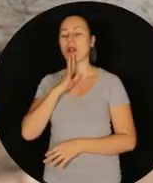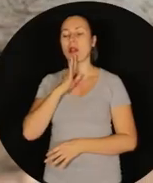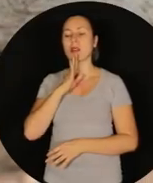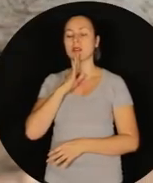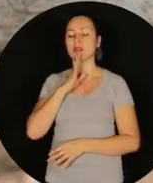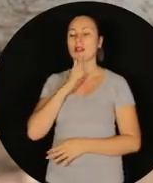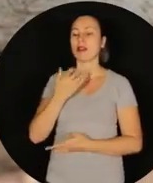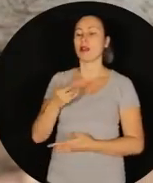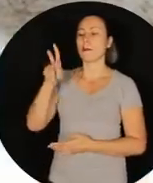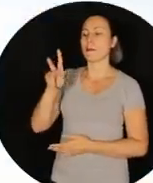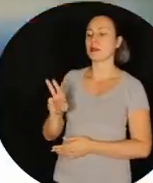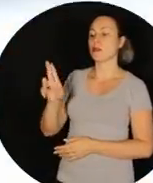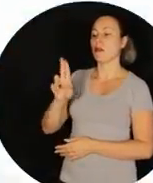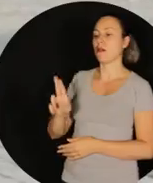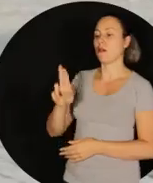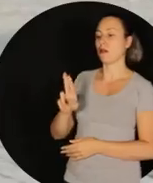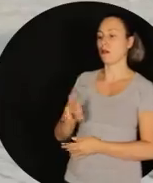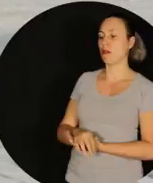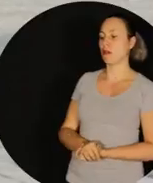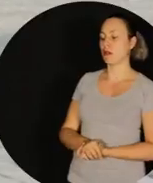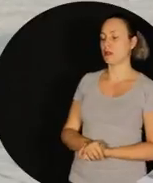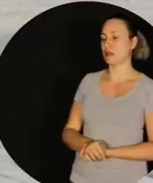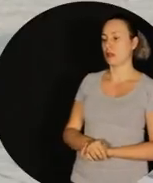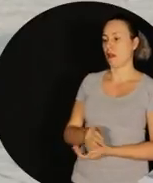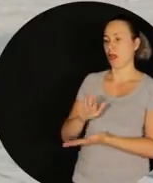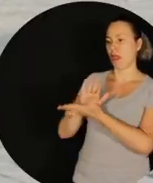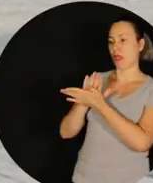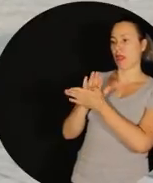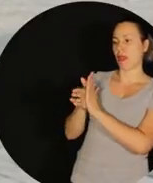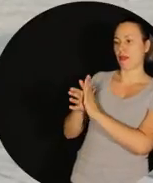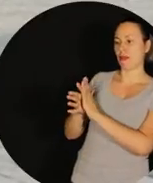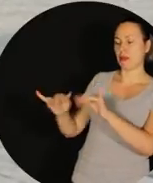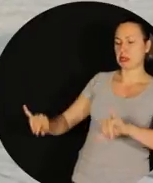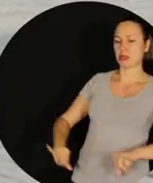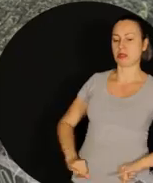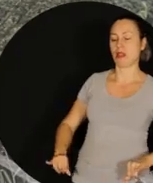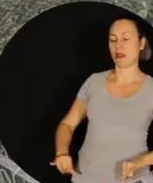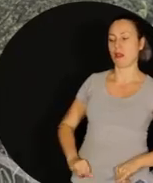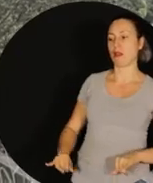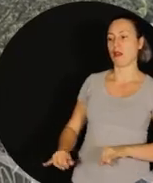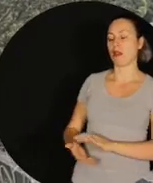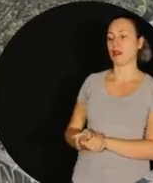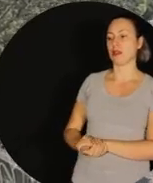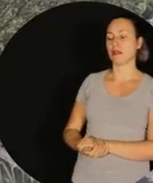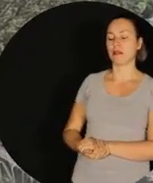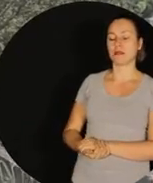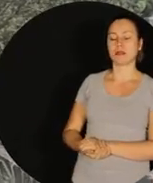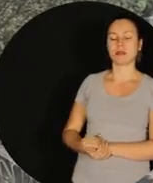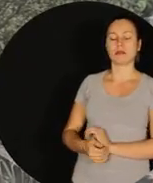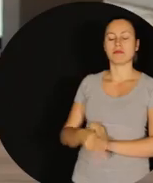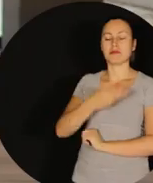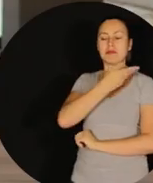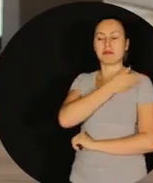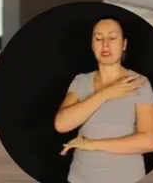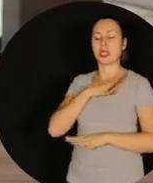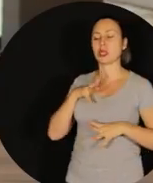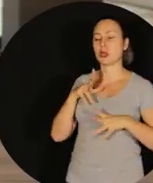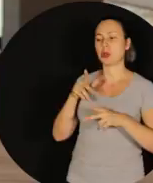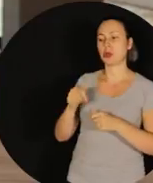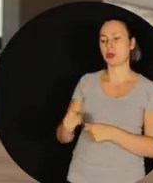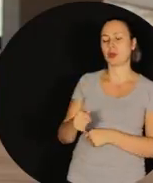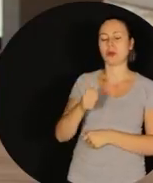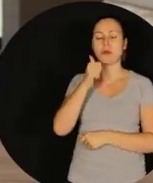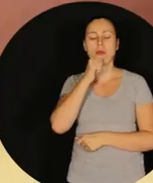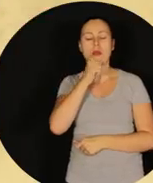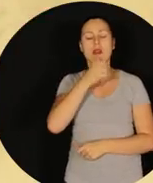muitos usuários e usuárias do sistema são vítimas de preconceitos. Preconceitos de todos os tipos e formas.